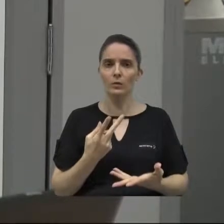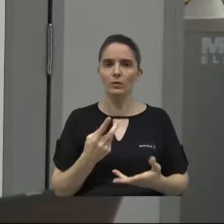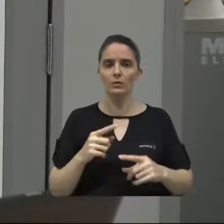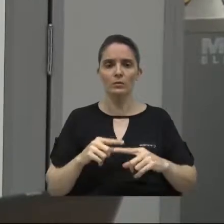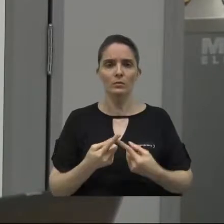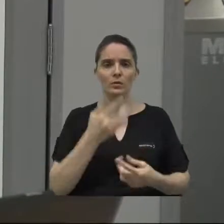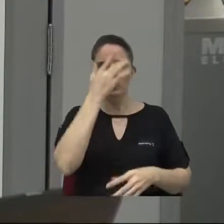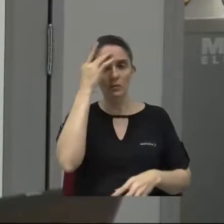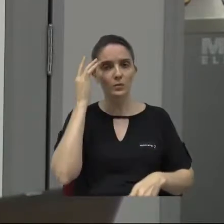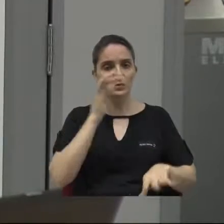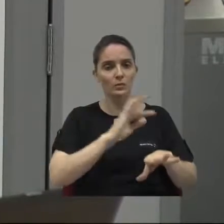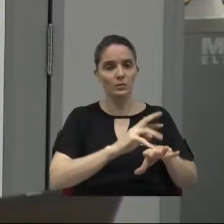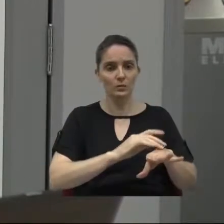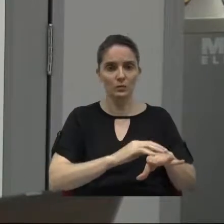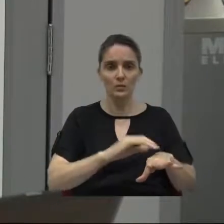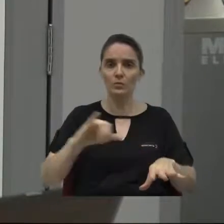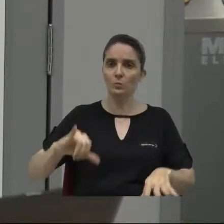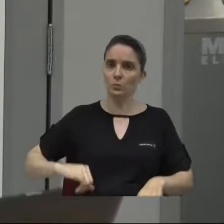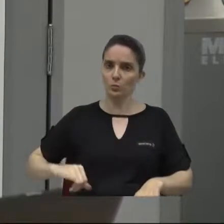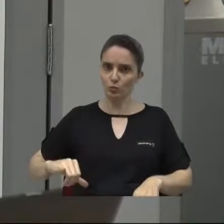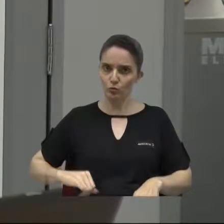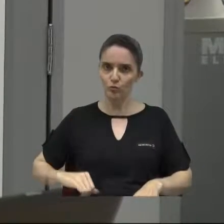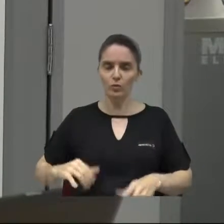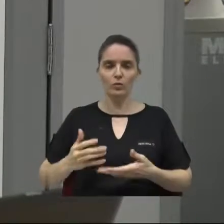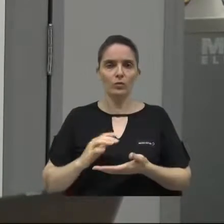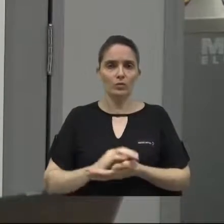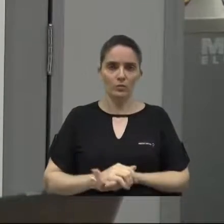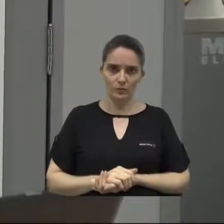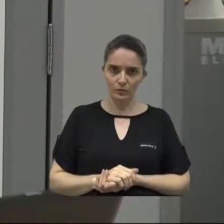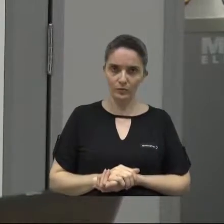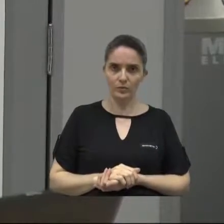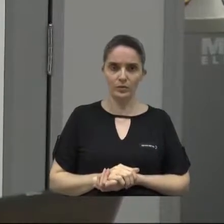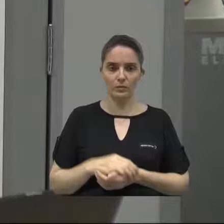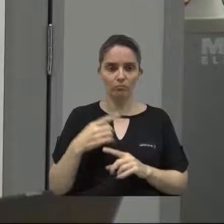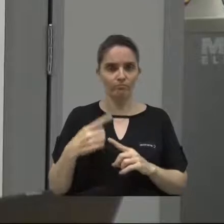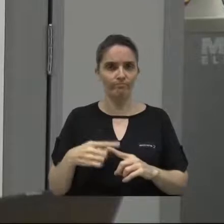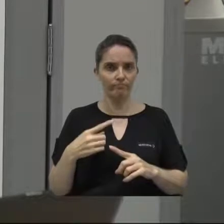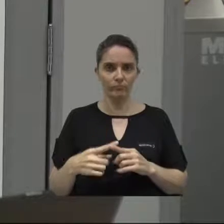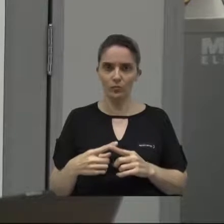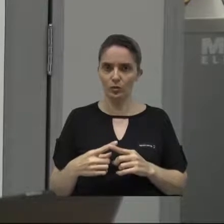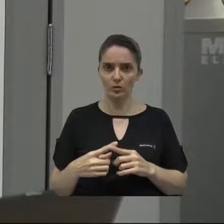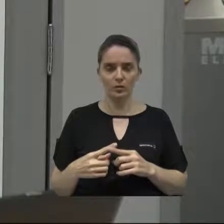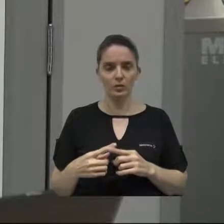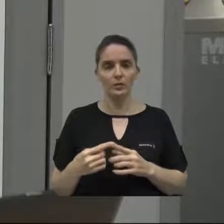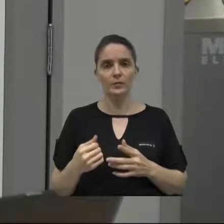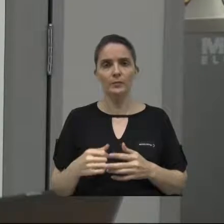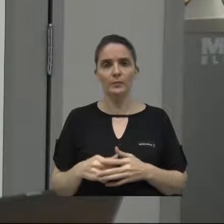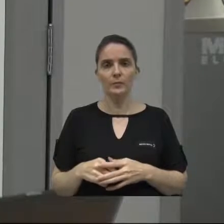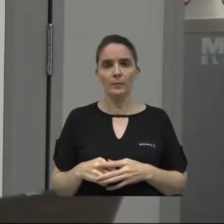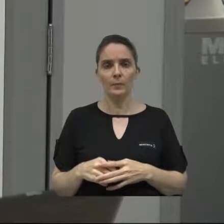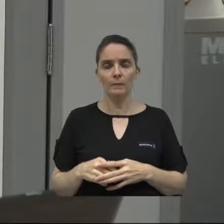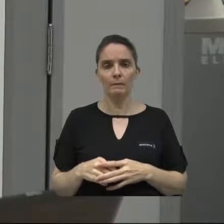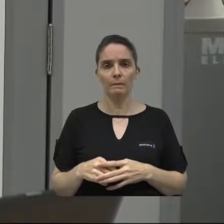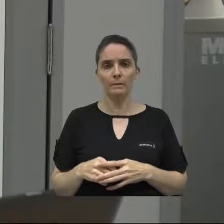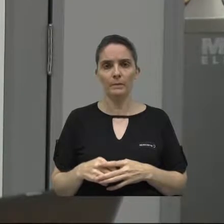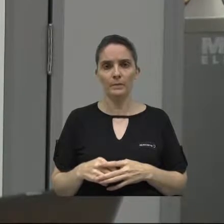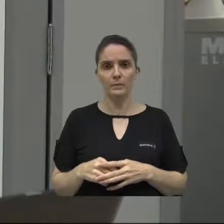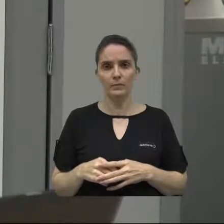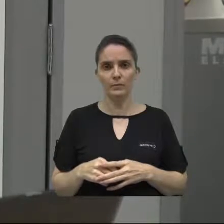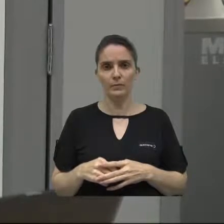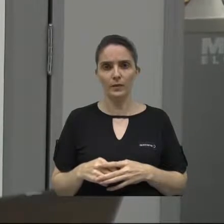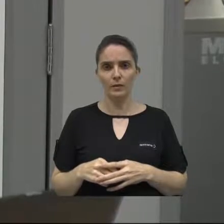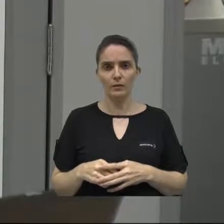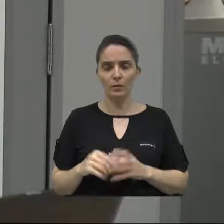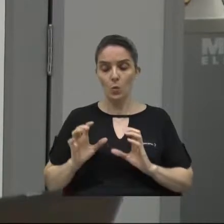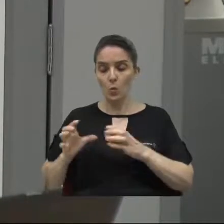vai vir posterior, doutora Mayra, e o outro, porque isso é como um efeito dominó, né, doutor Rafael? Isso daí acaba